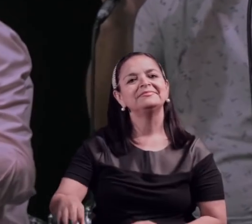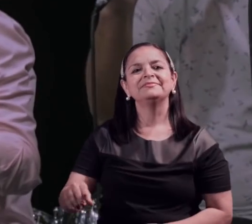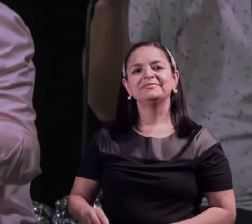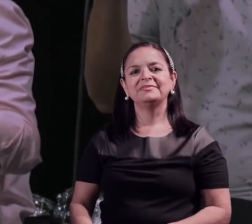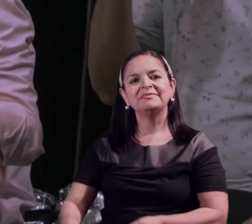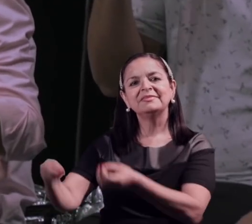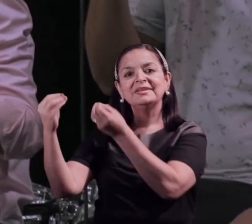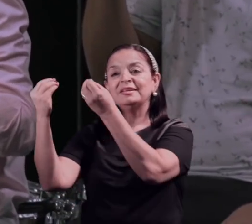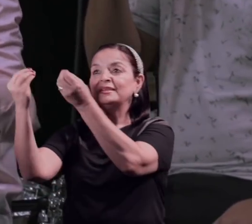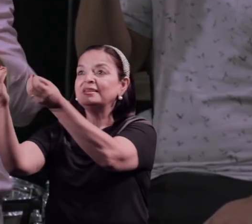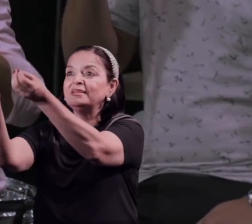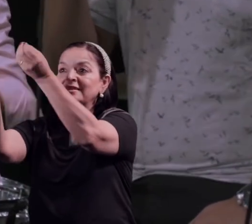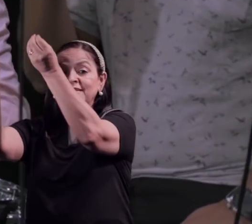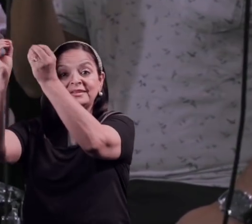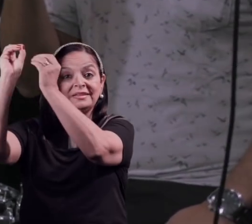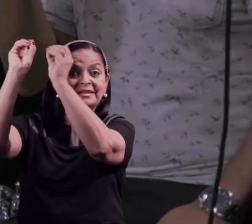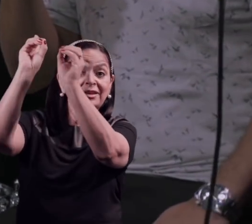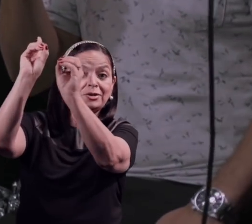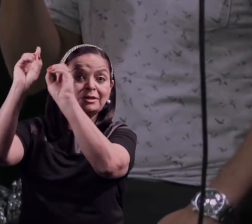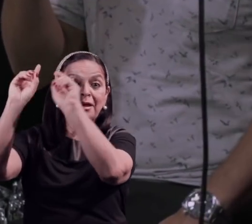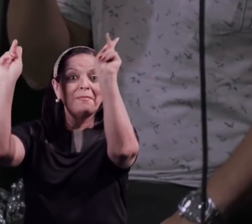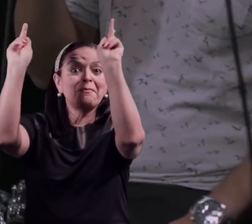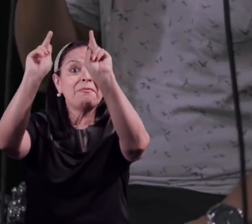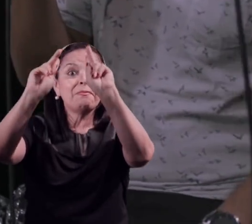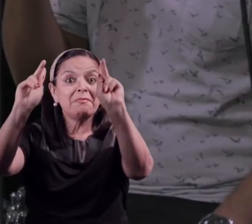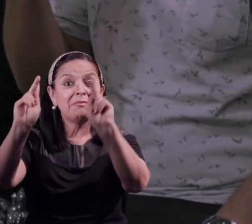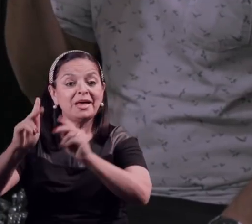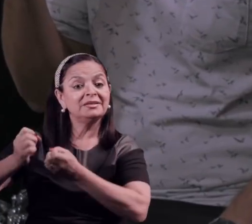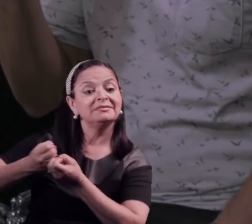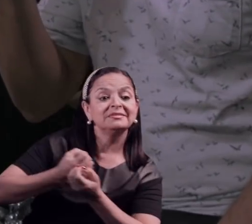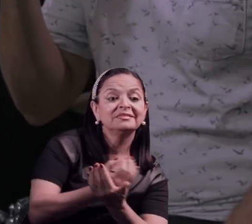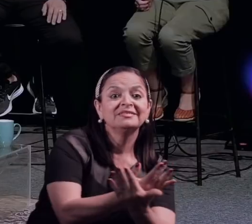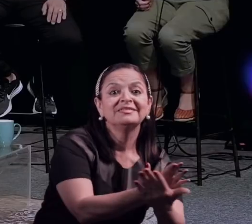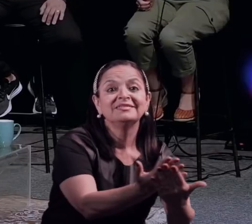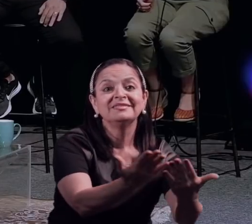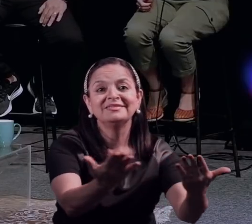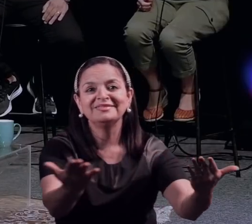faz teu rio de paz correr no meio